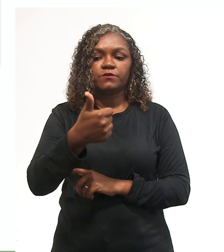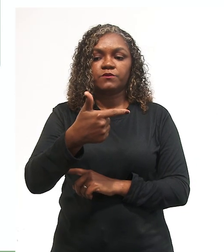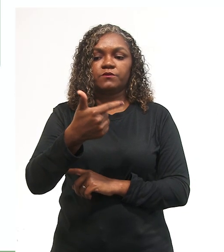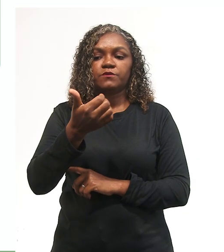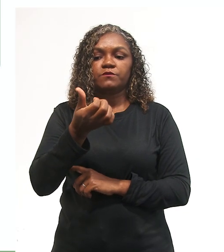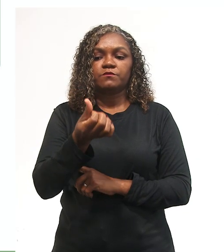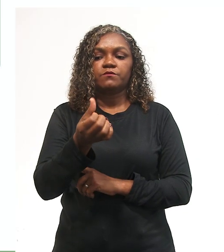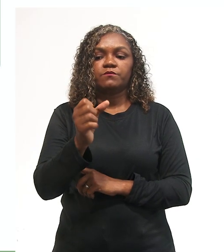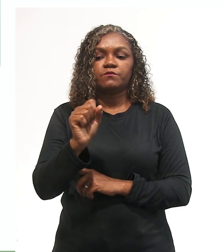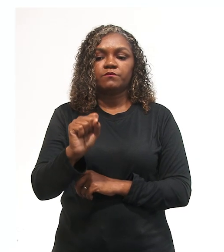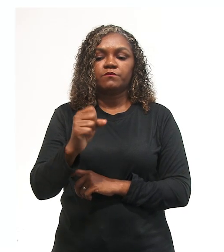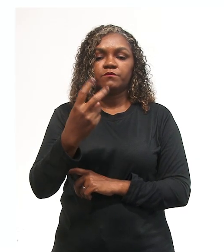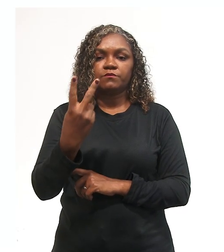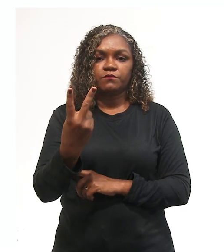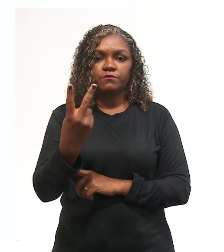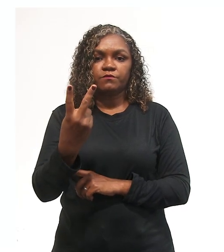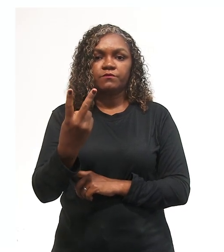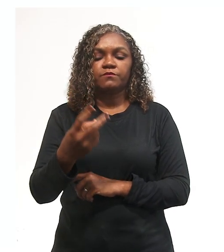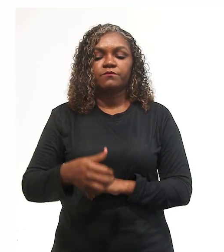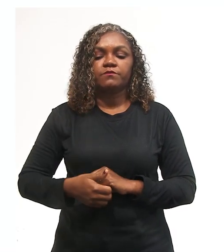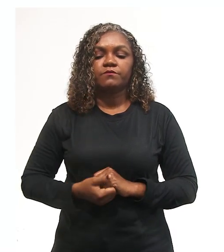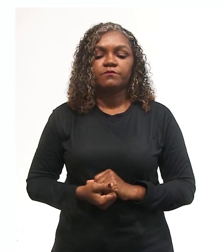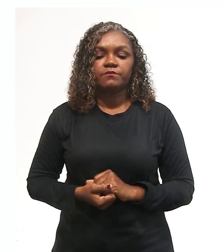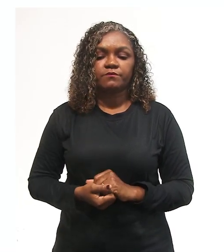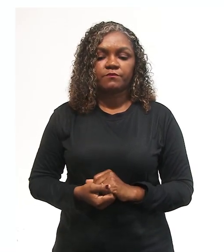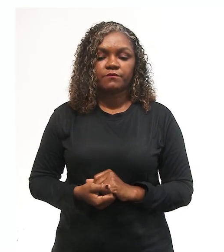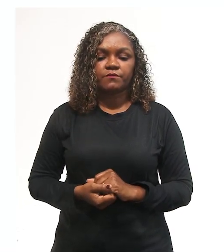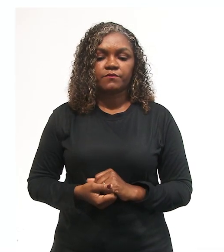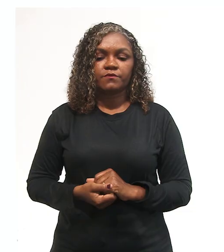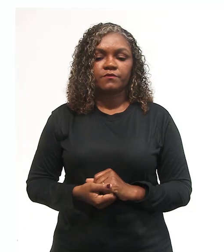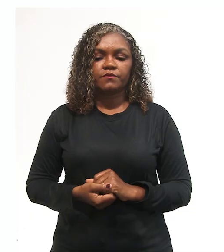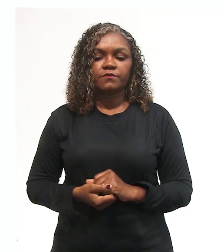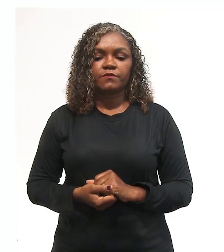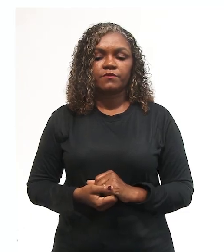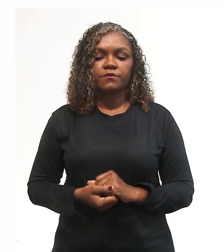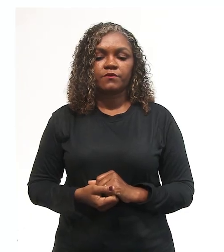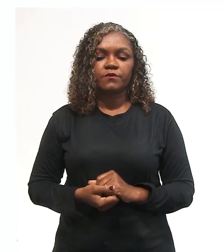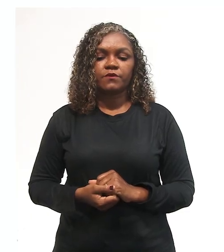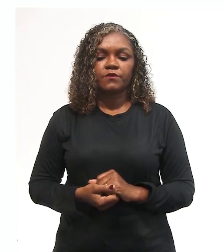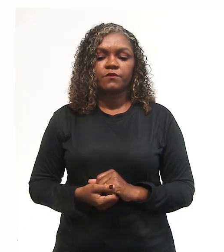1,2682, né? Então, vamos voltar aqui.